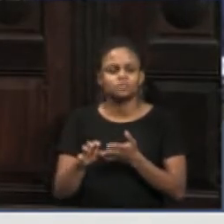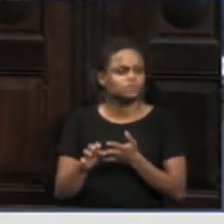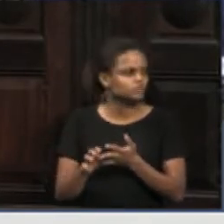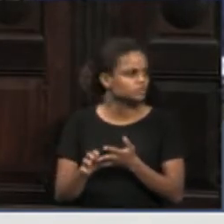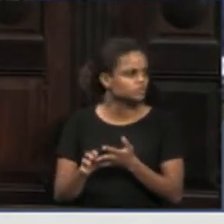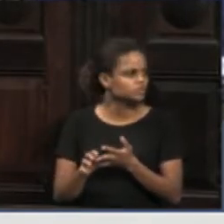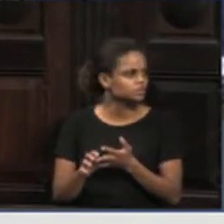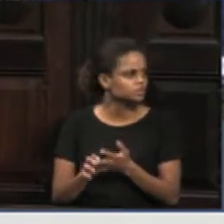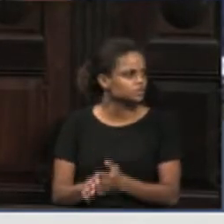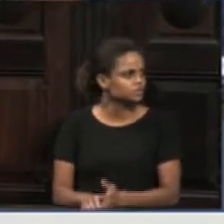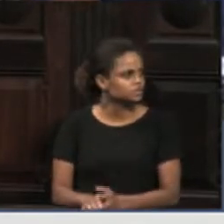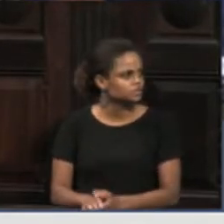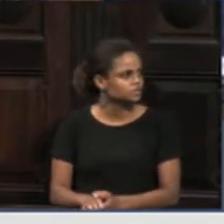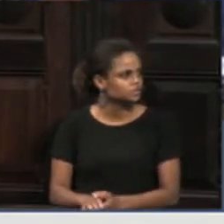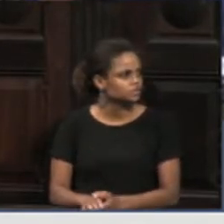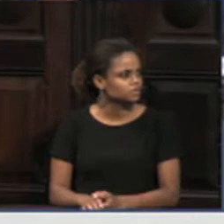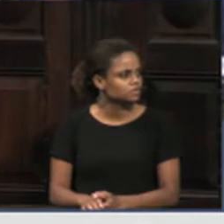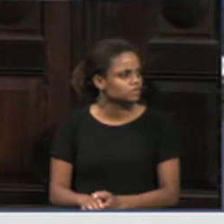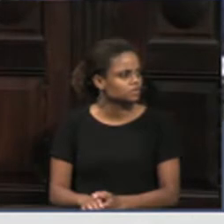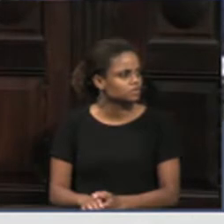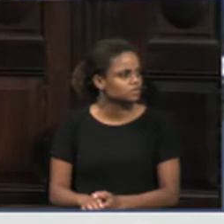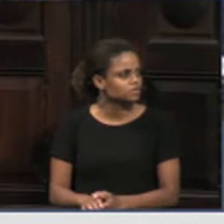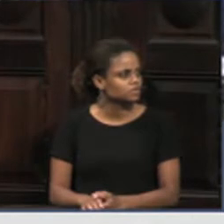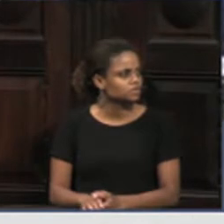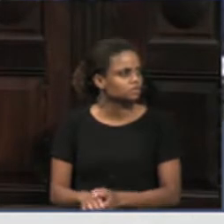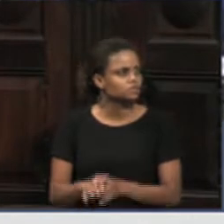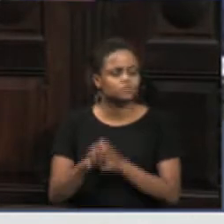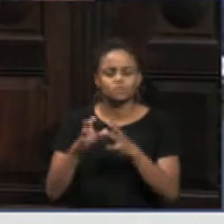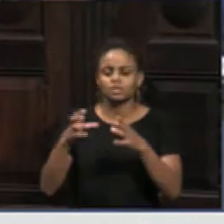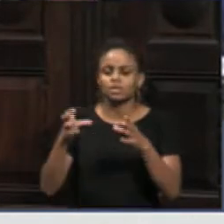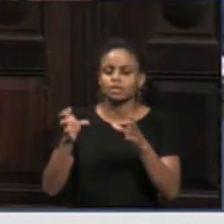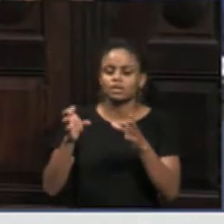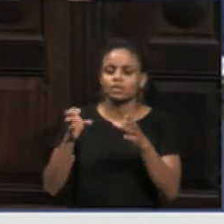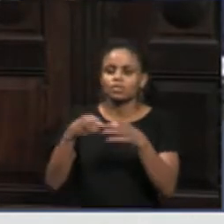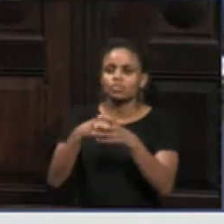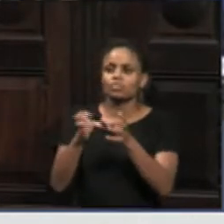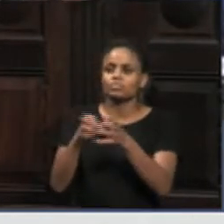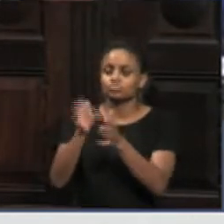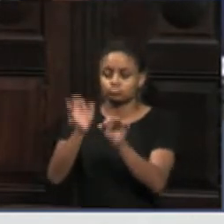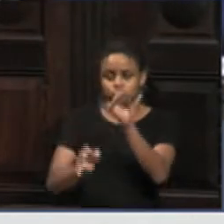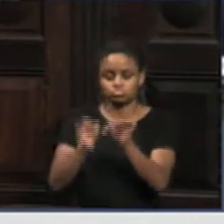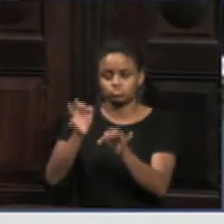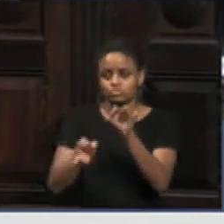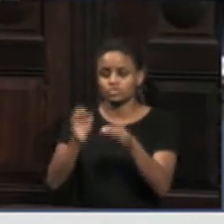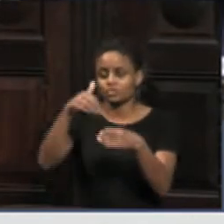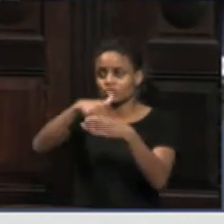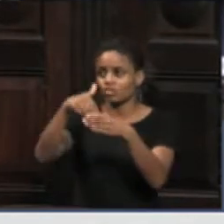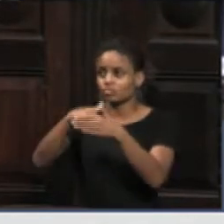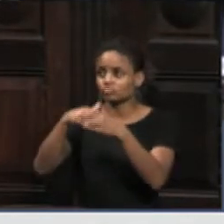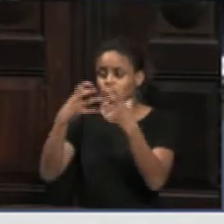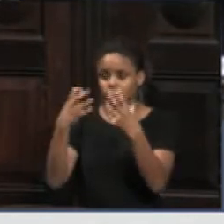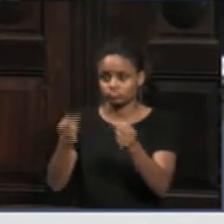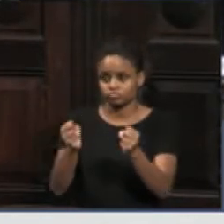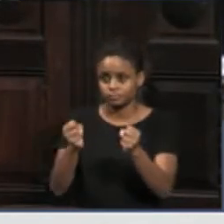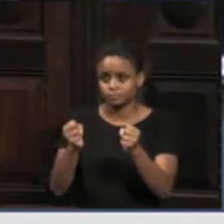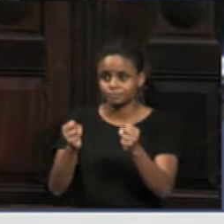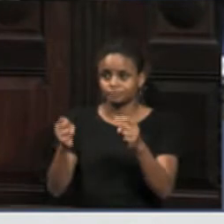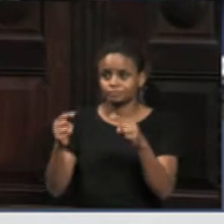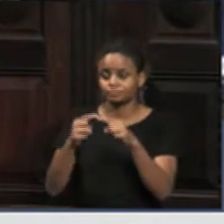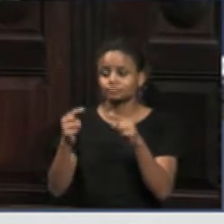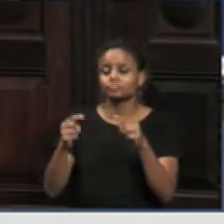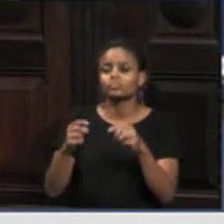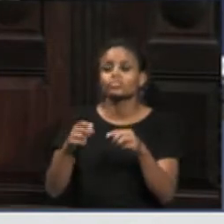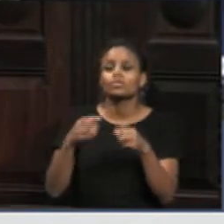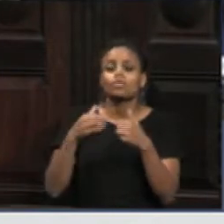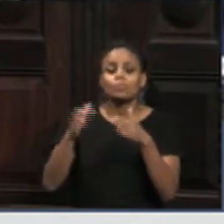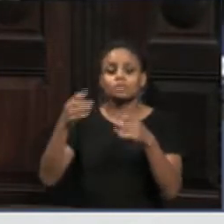caso de gratuidade de justiça. Parecer da Comissão de Indicação Legislativa, favorável, relator deputado Marcos Abraão. Em